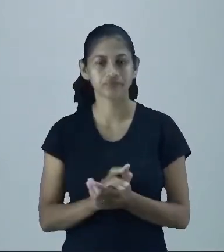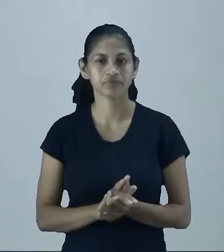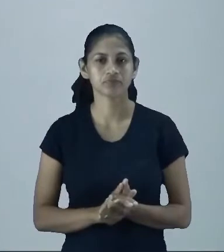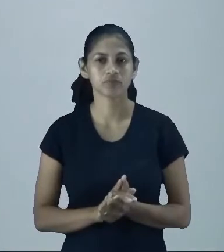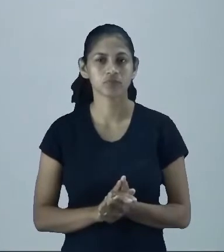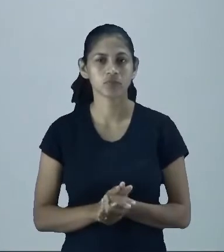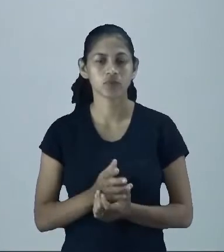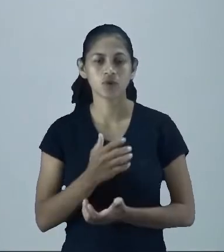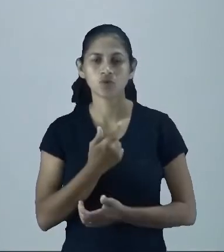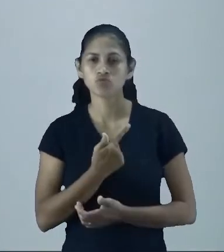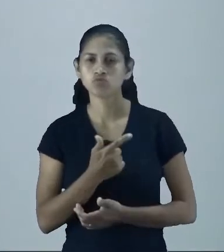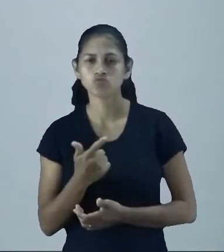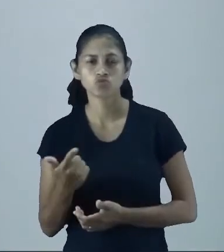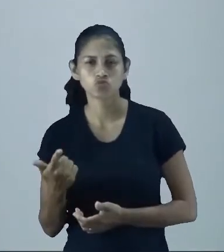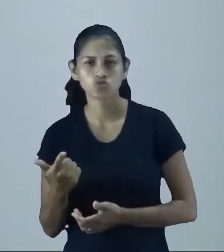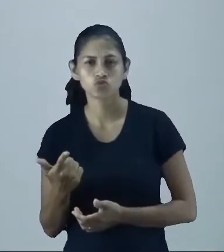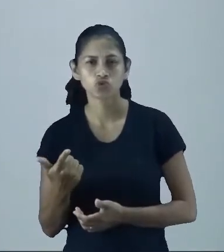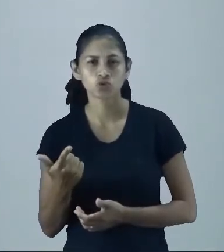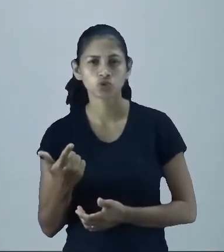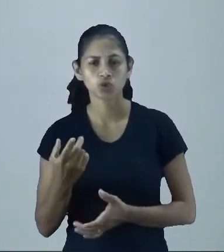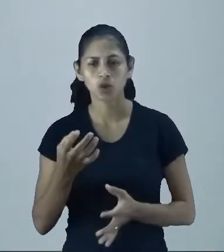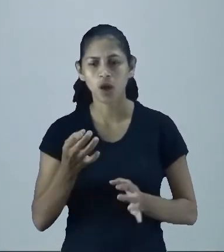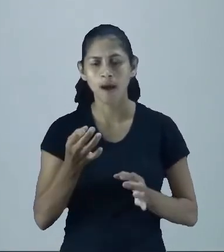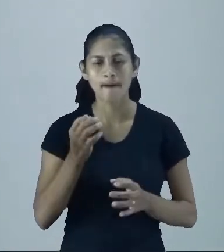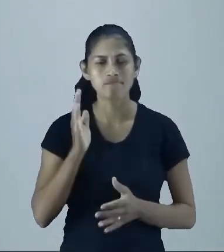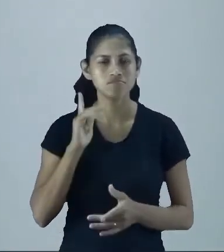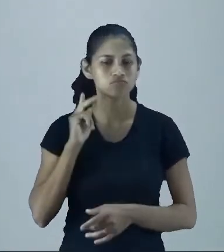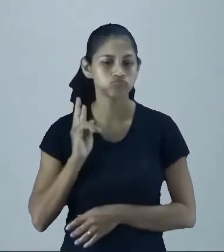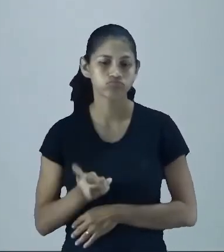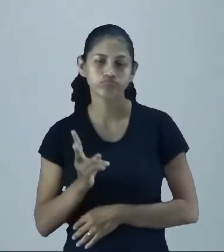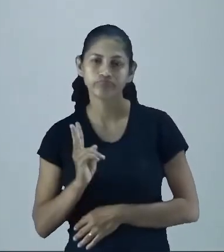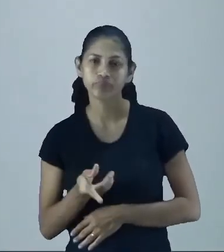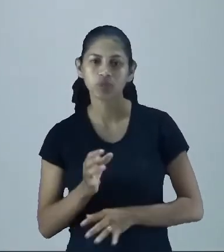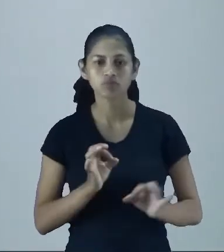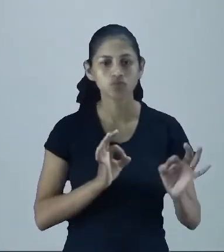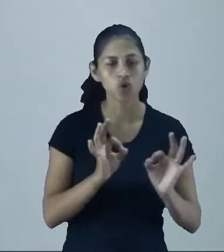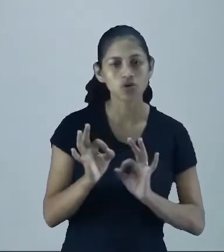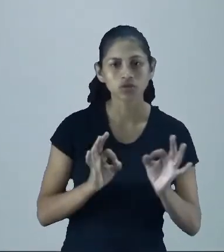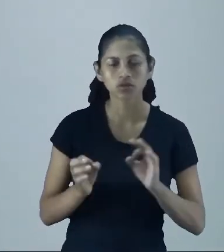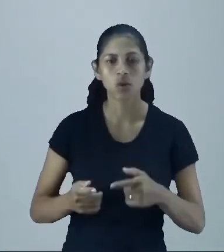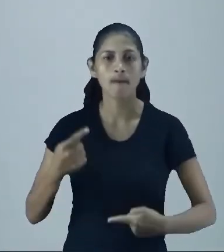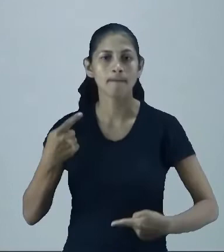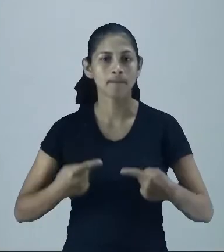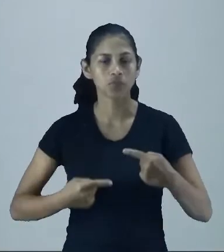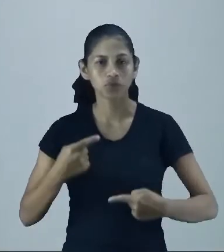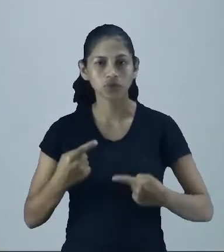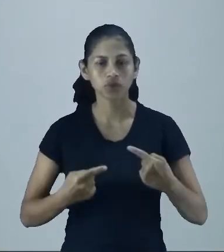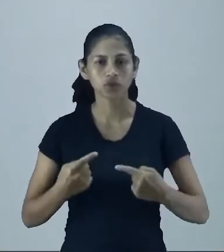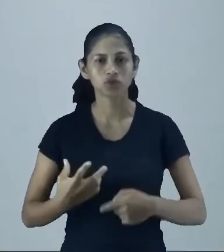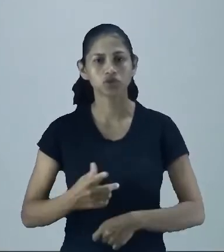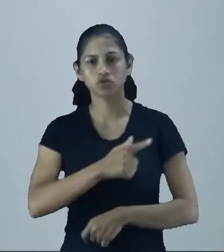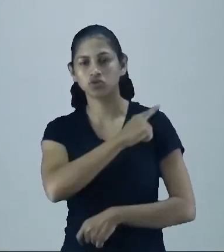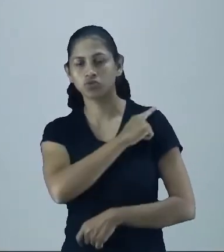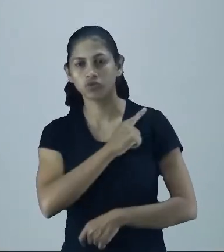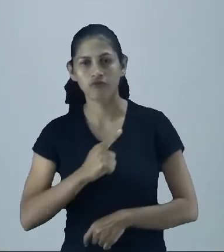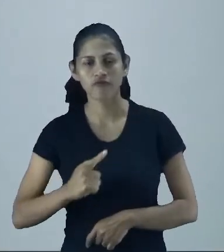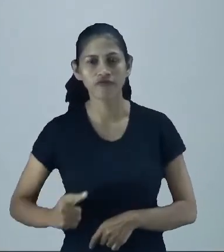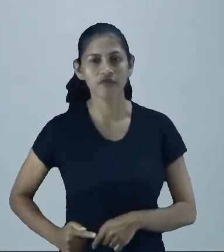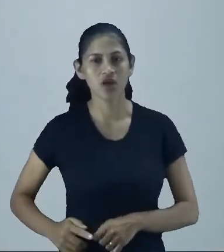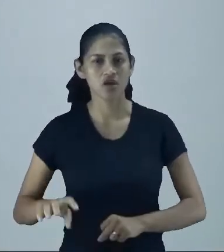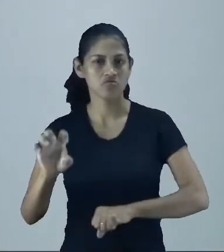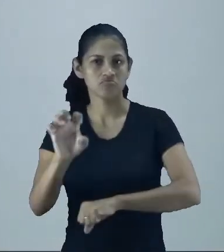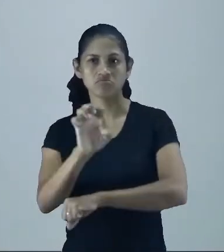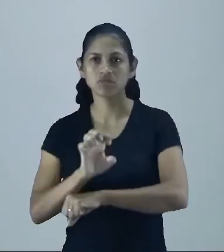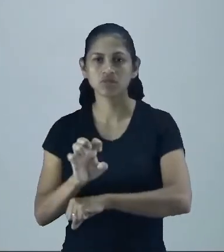Eles não tinham a mesma formação, como formação política, como Estado e governo, mas eles tinham